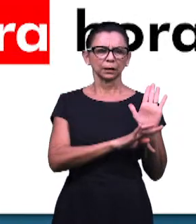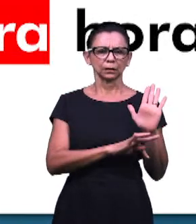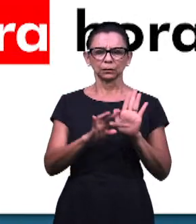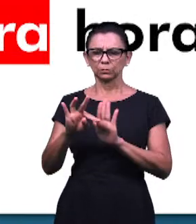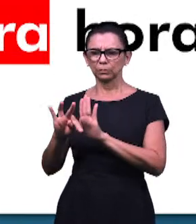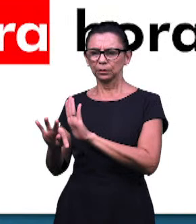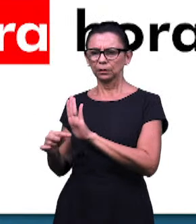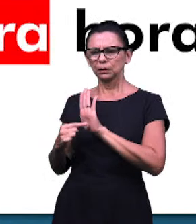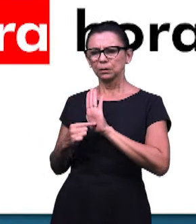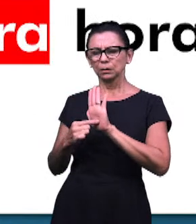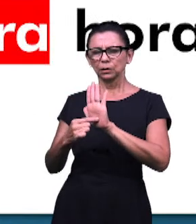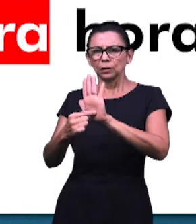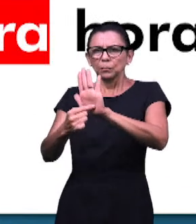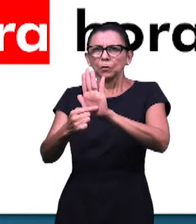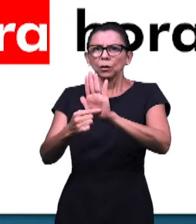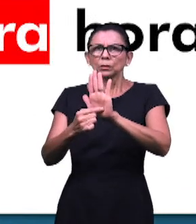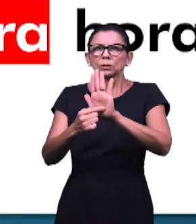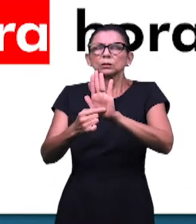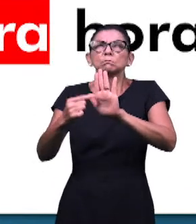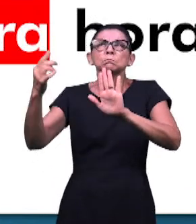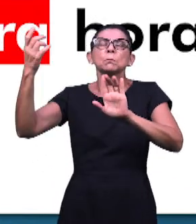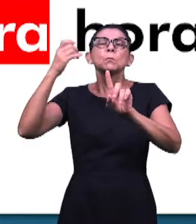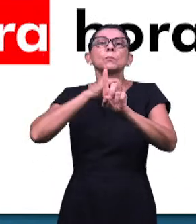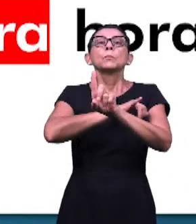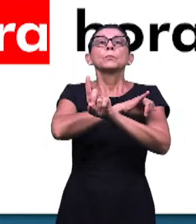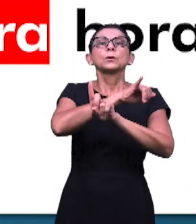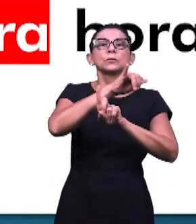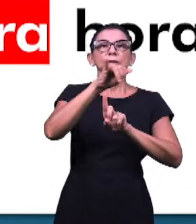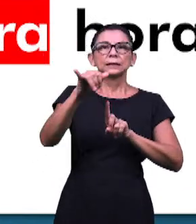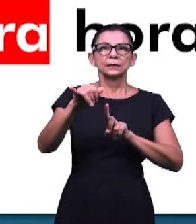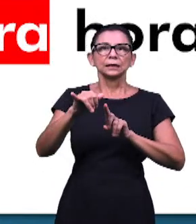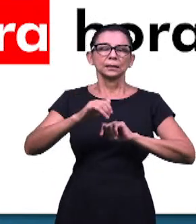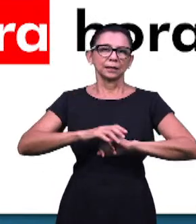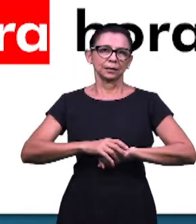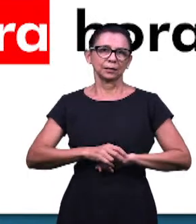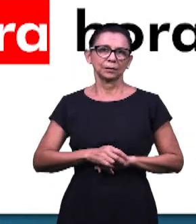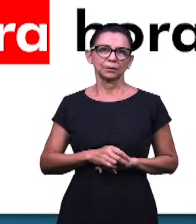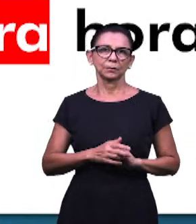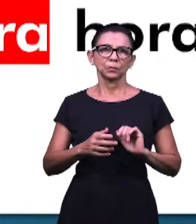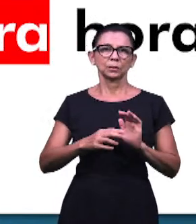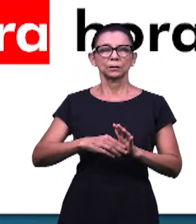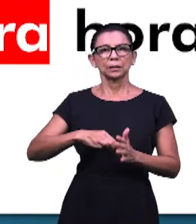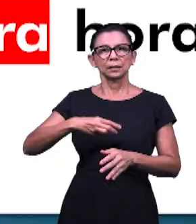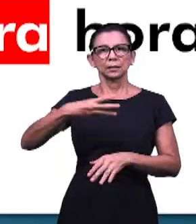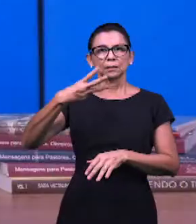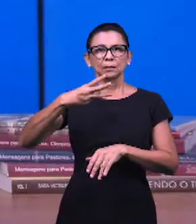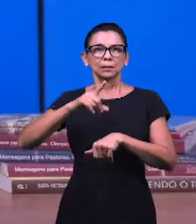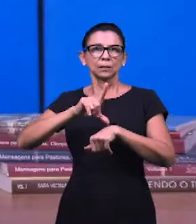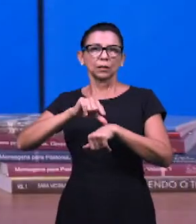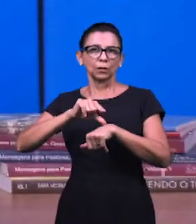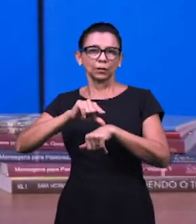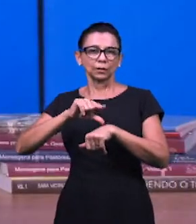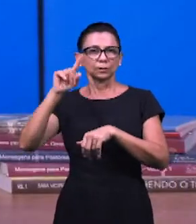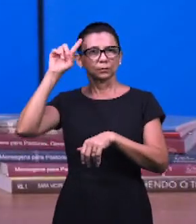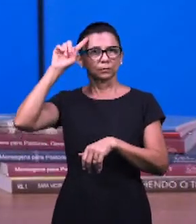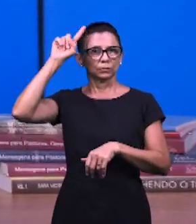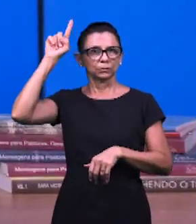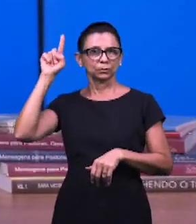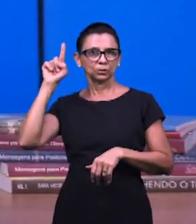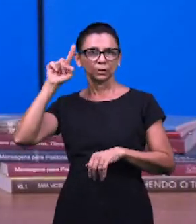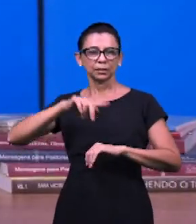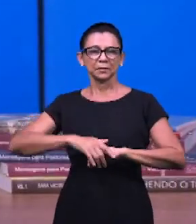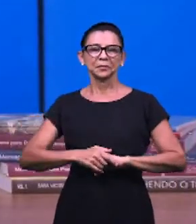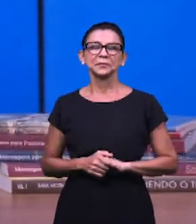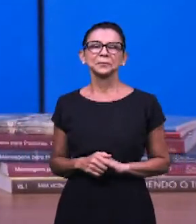e apresente a aplicação profética sobre a terceira hora do dia. Essa resposta nós